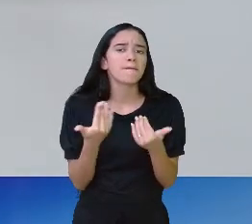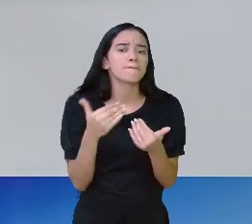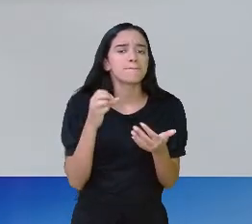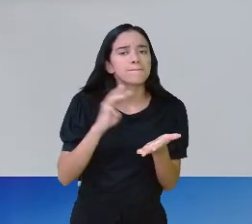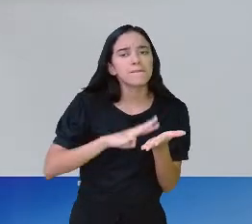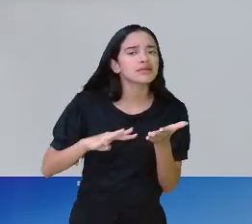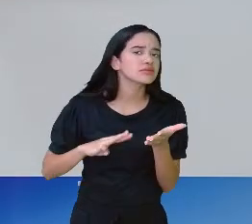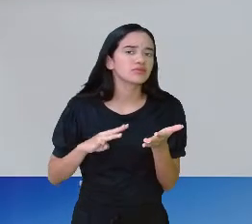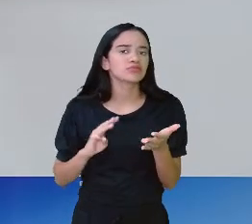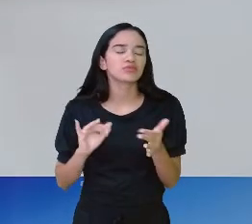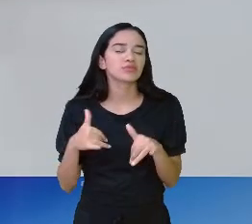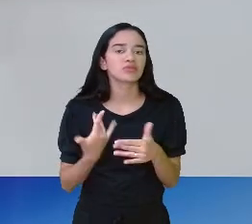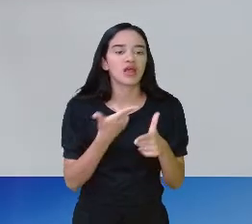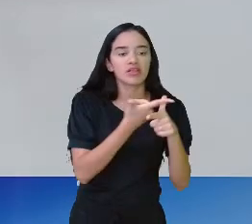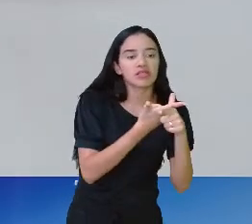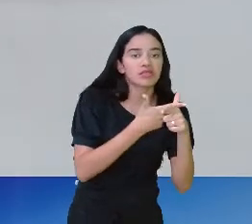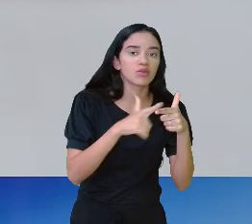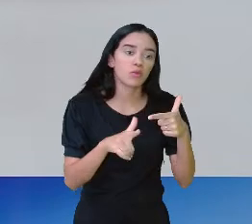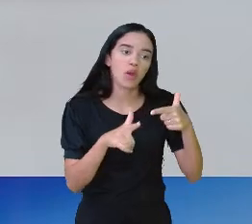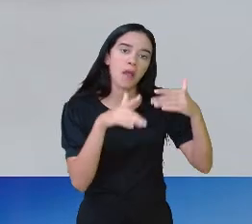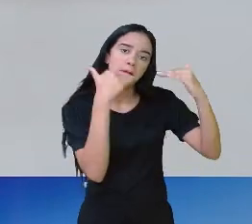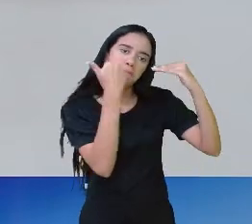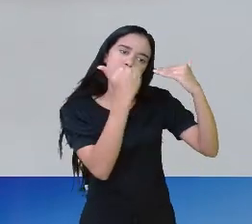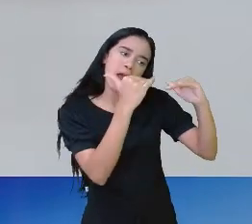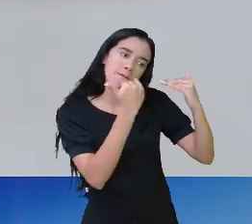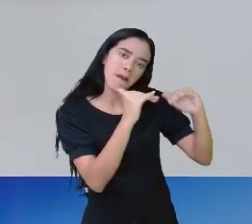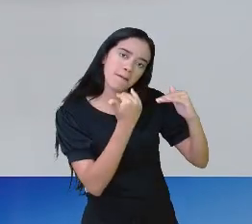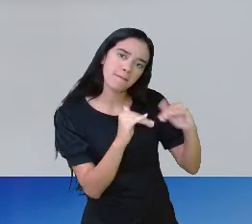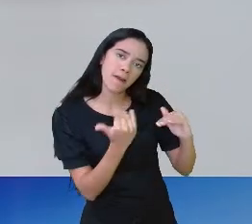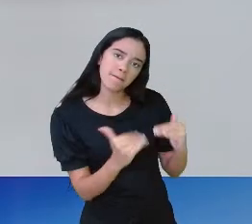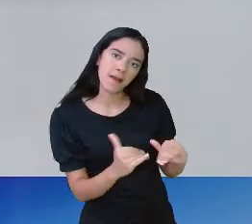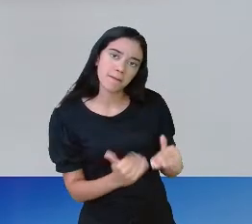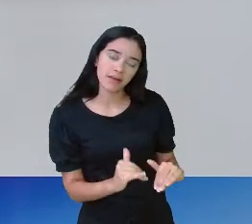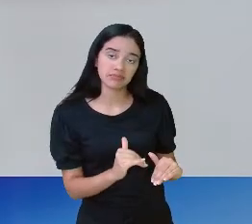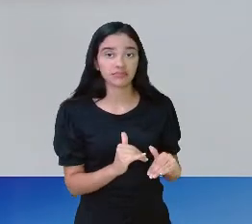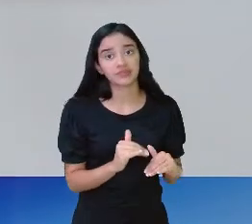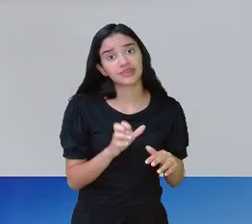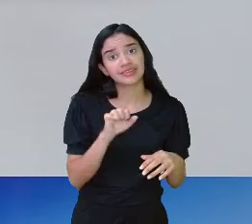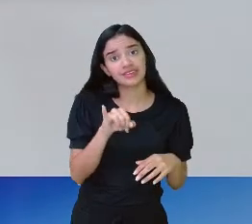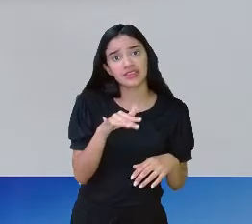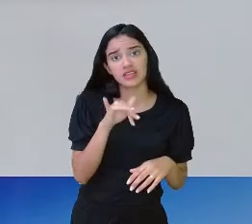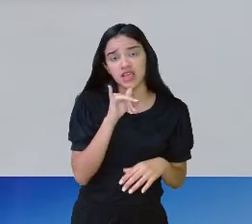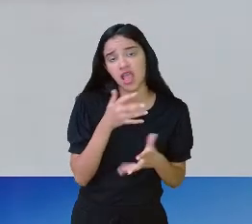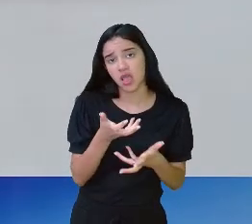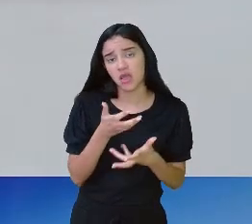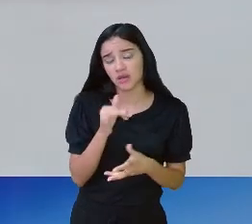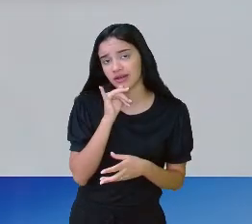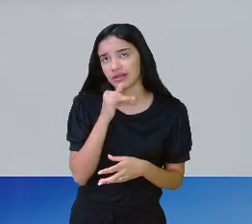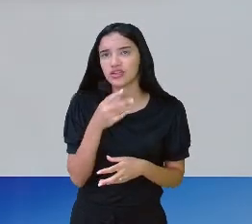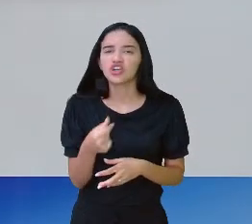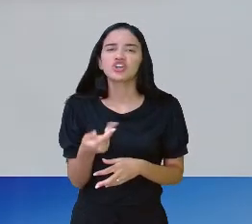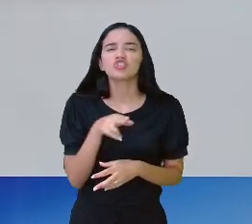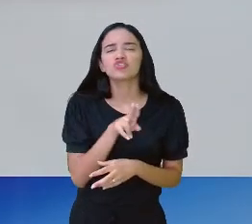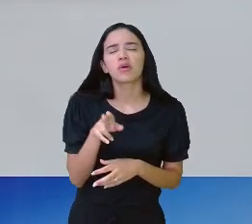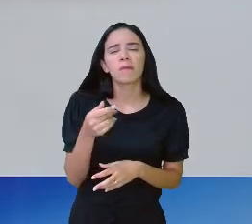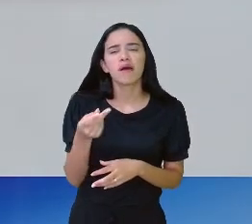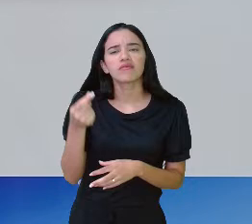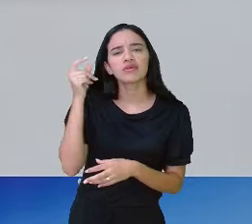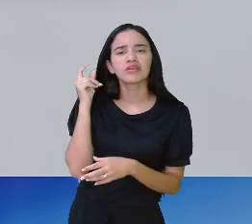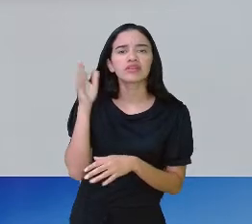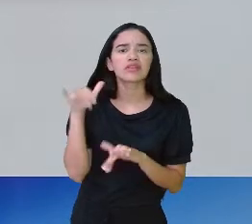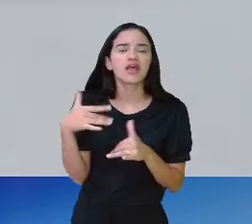métodozinho que a gente vai fazendo a divisão número por número. Se eu quero, a gente chamava antigamente de prova